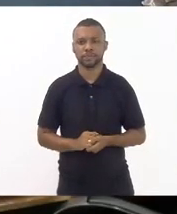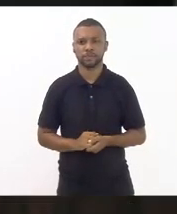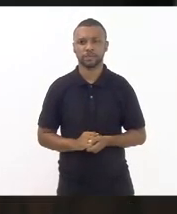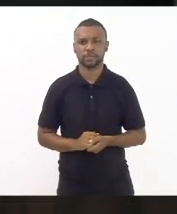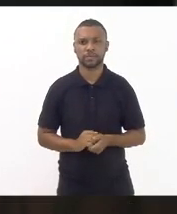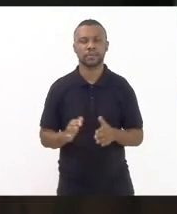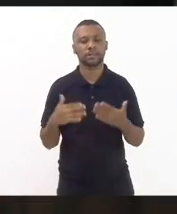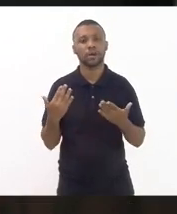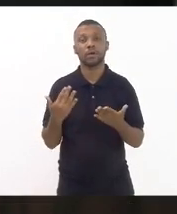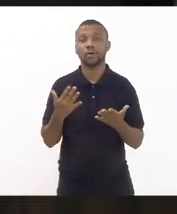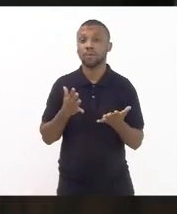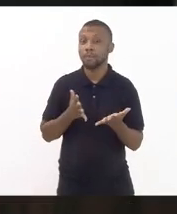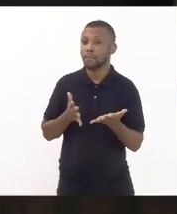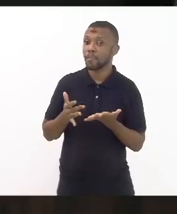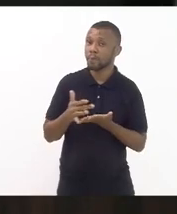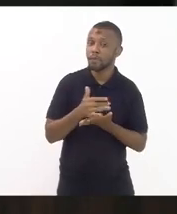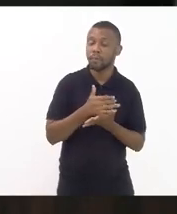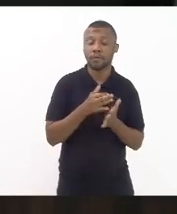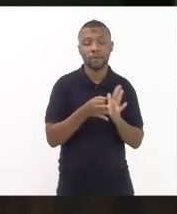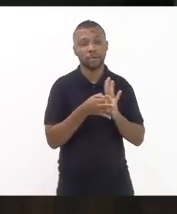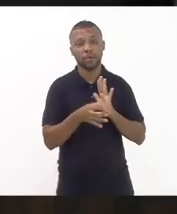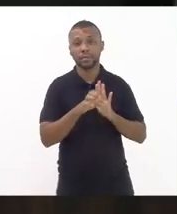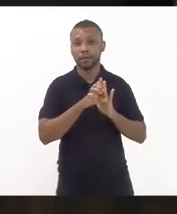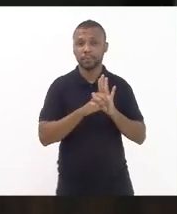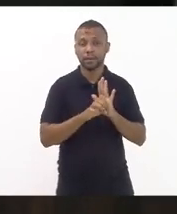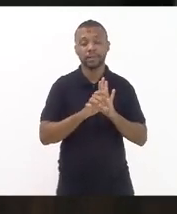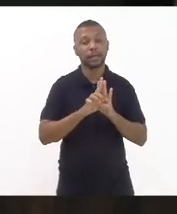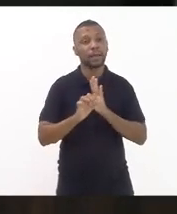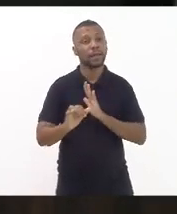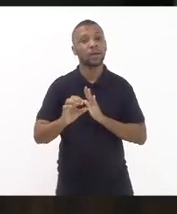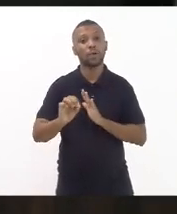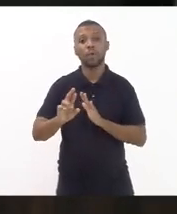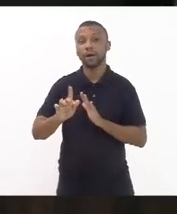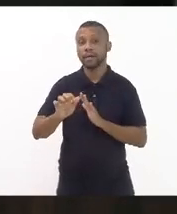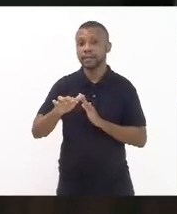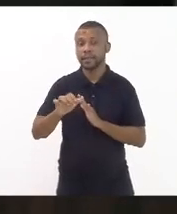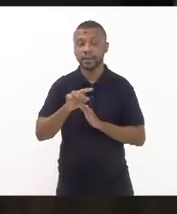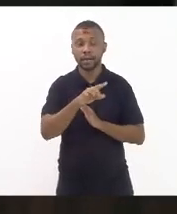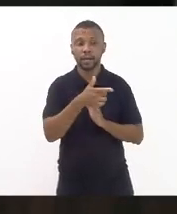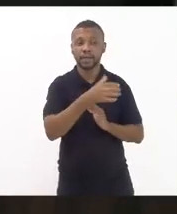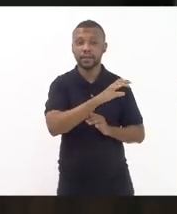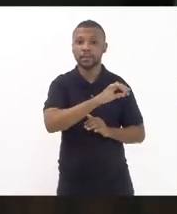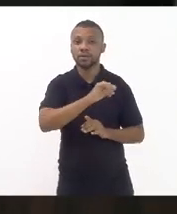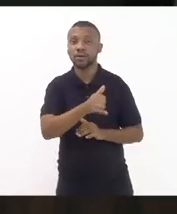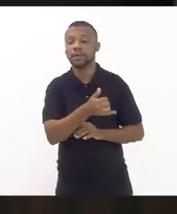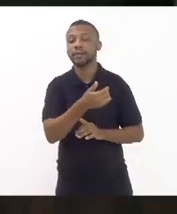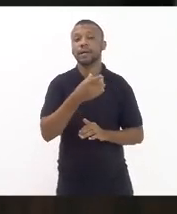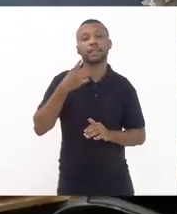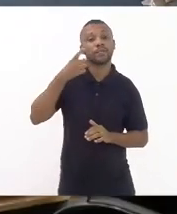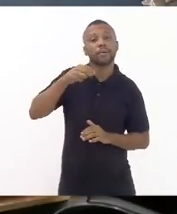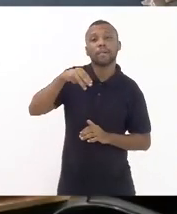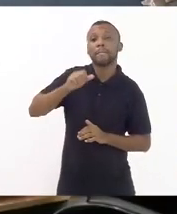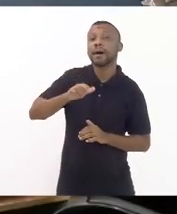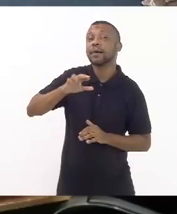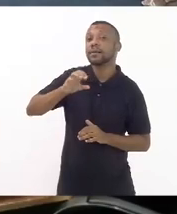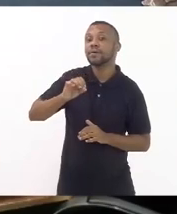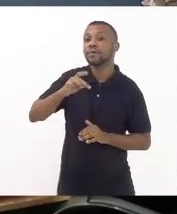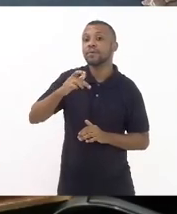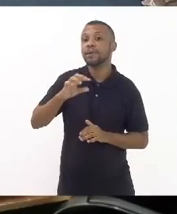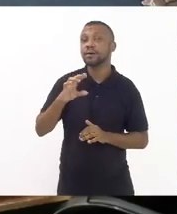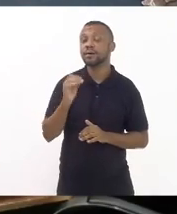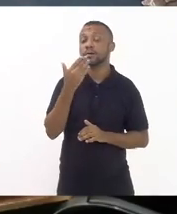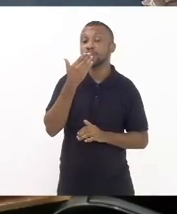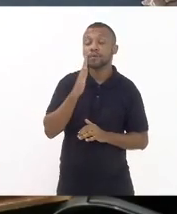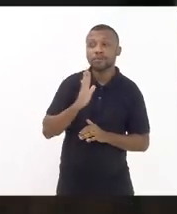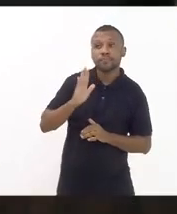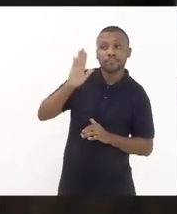Então, eu vou colher os pareceres da emenda da lei orgânica. Pela Comissão de Constituição e Justiça, deputado Márcio Pacheco. Ele pediu pela ordem, depois pediu